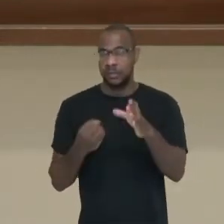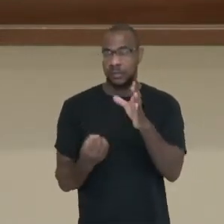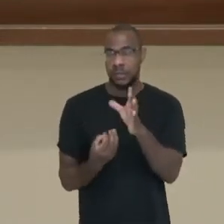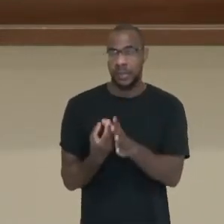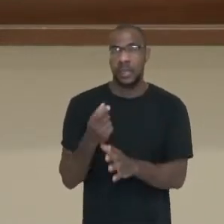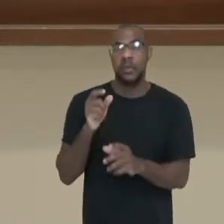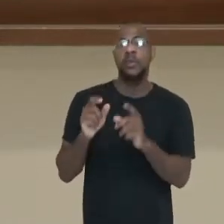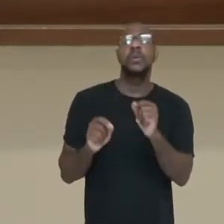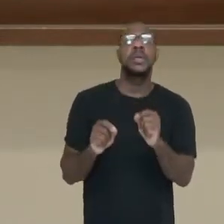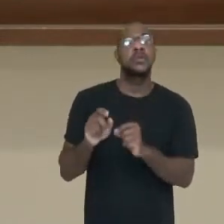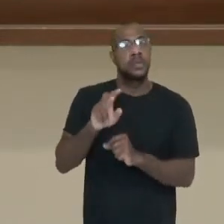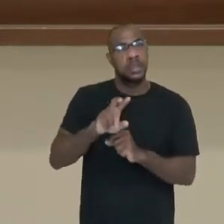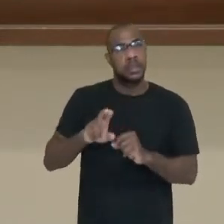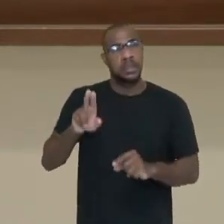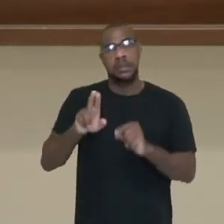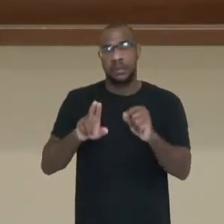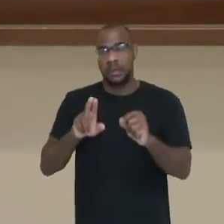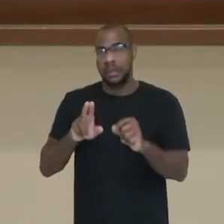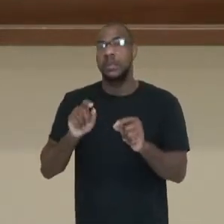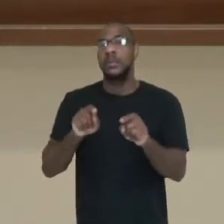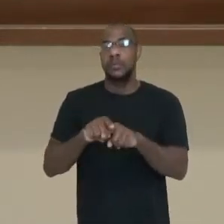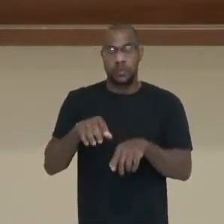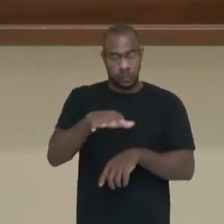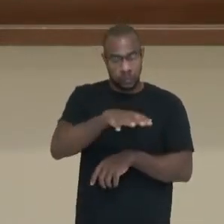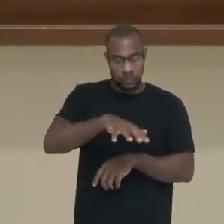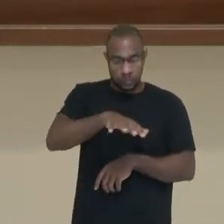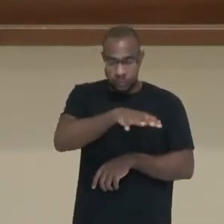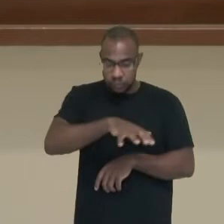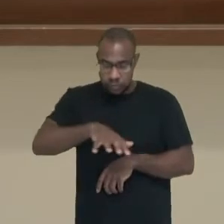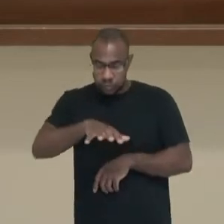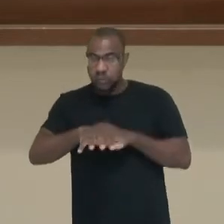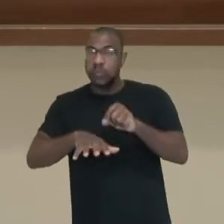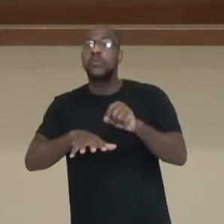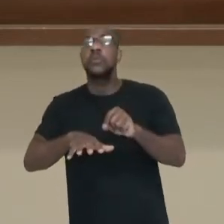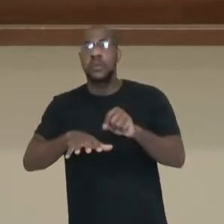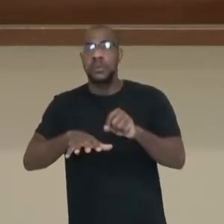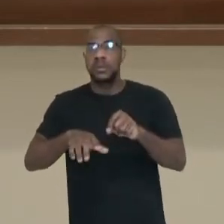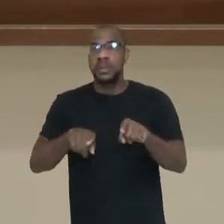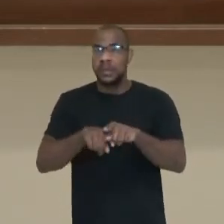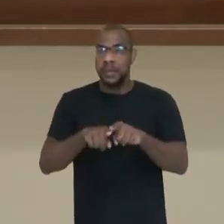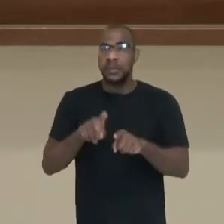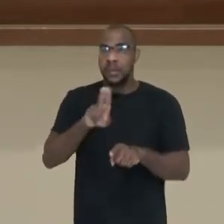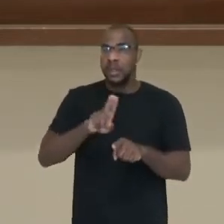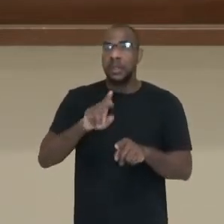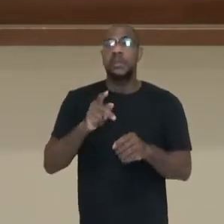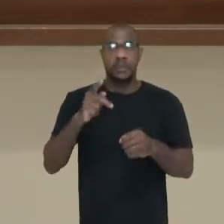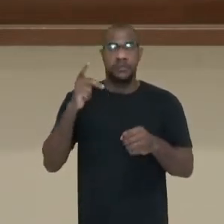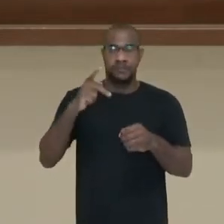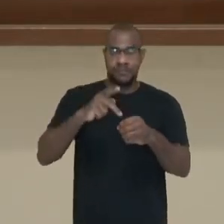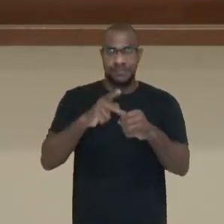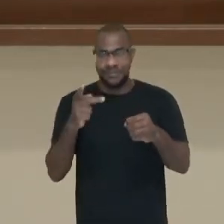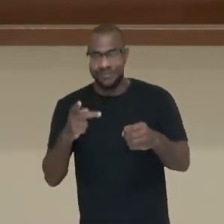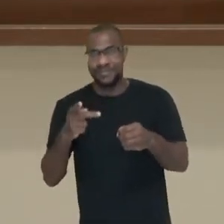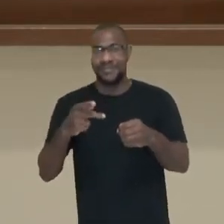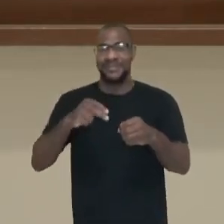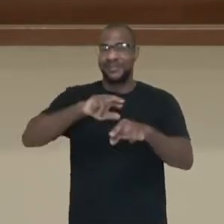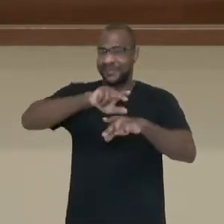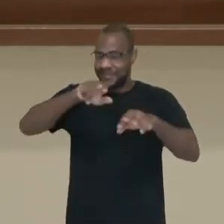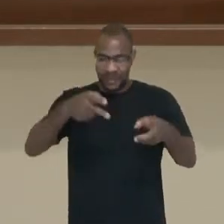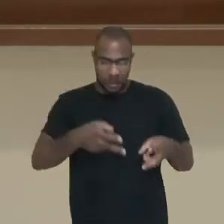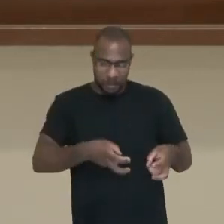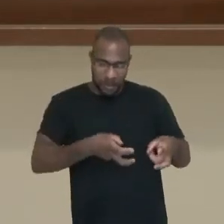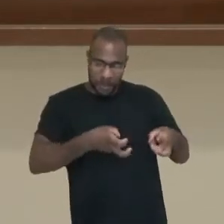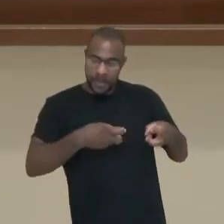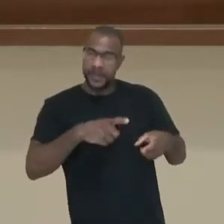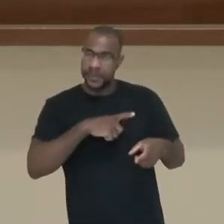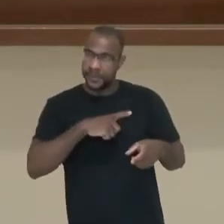uma otimização da ocupação territorial e da utilização dos recursos que foram gradativamente